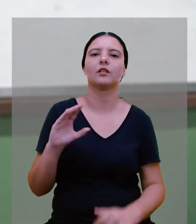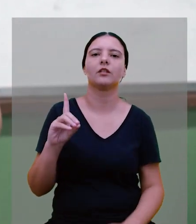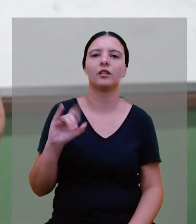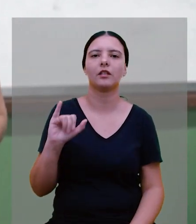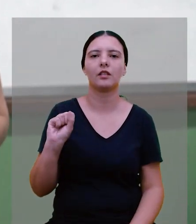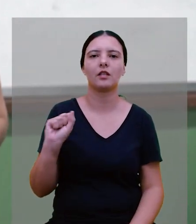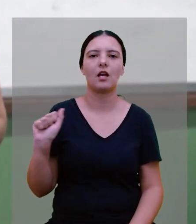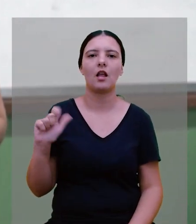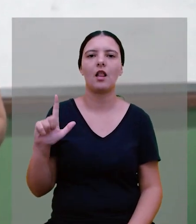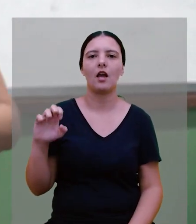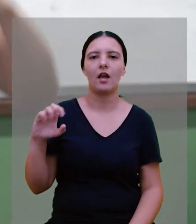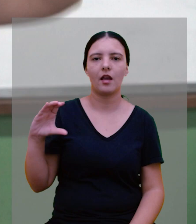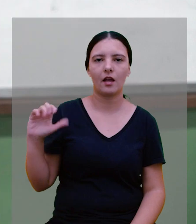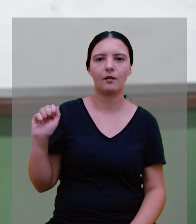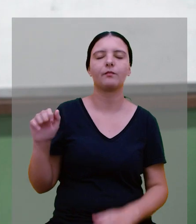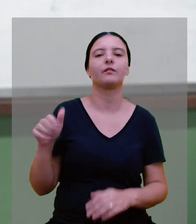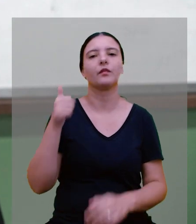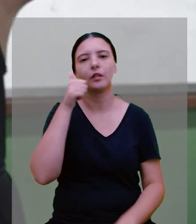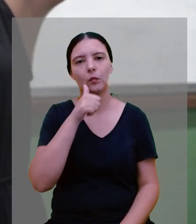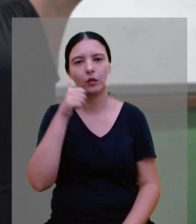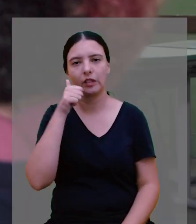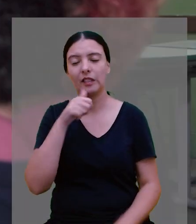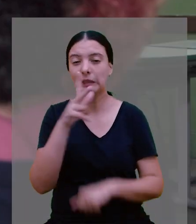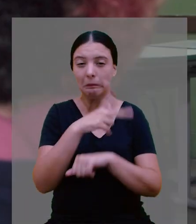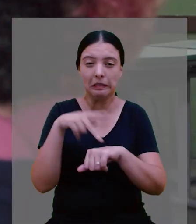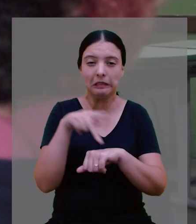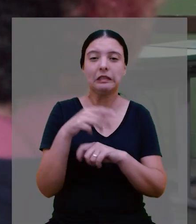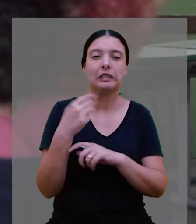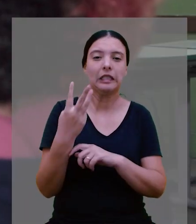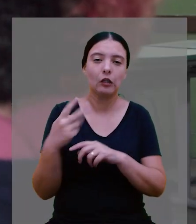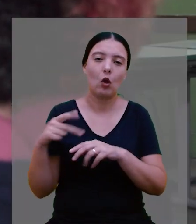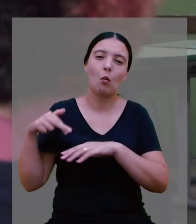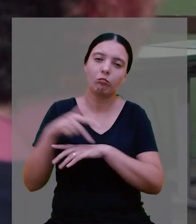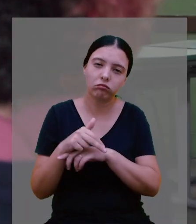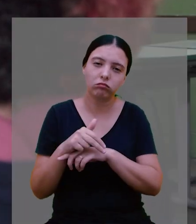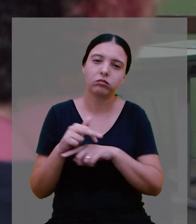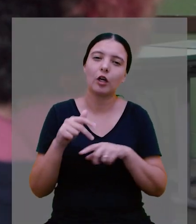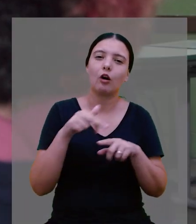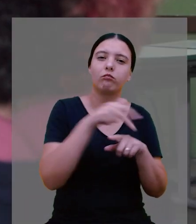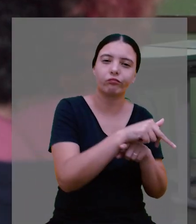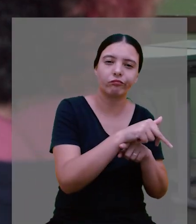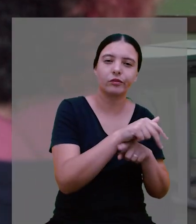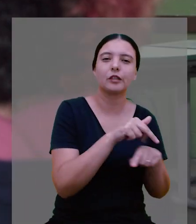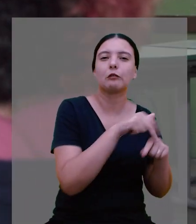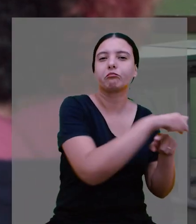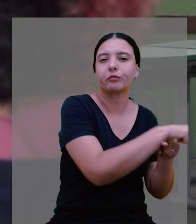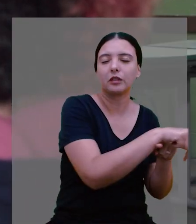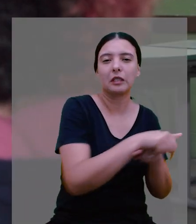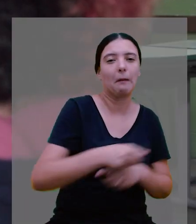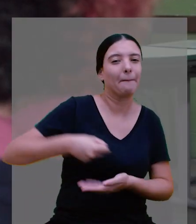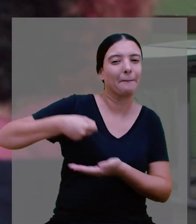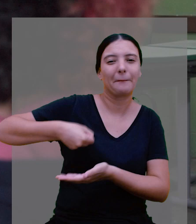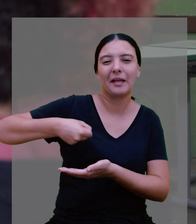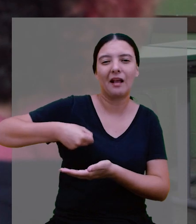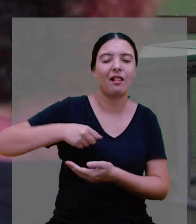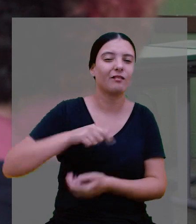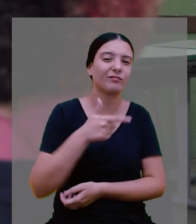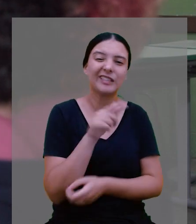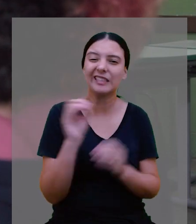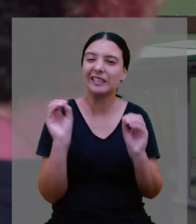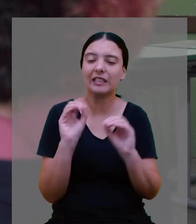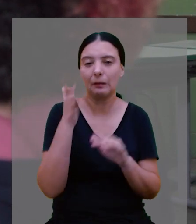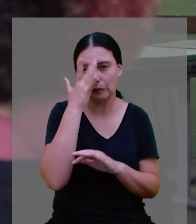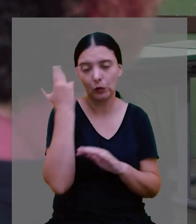Malawi. Elas atravessaram 3 países, né, do Congo até lá, sem uma mala. Você chega no campo de refugiados, deixa eu